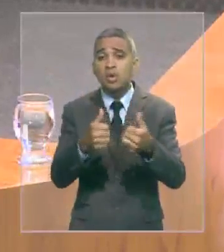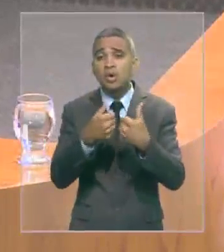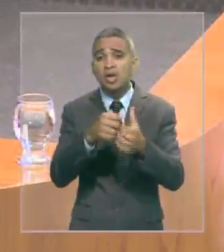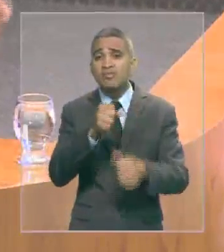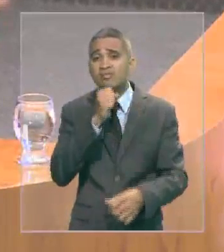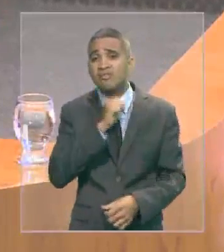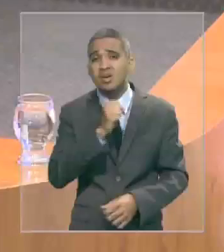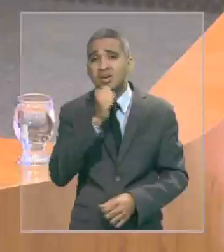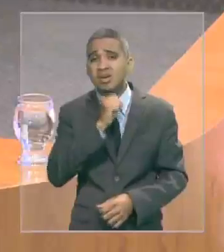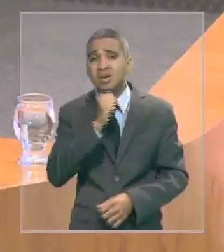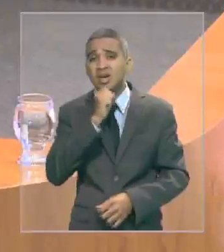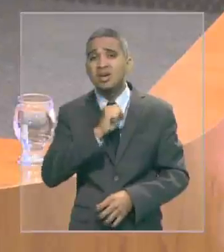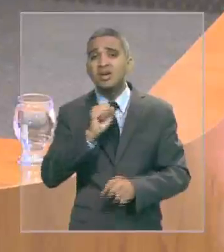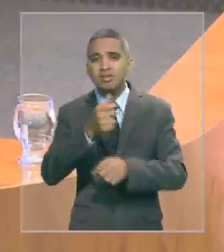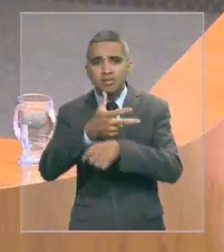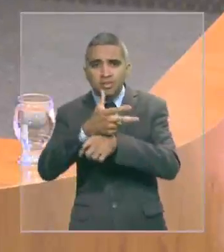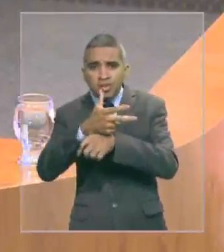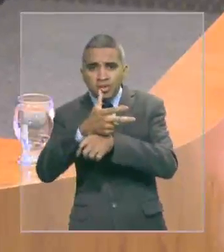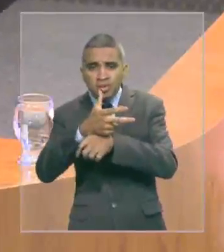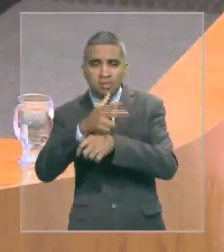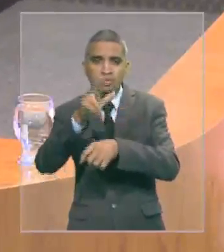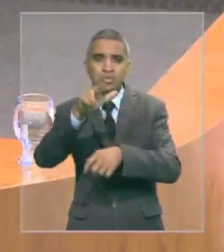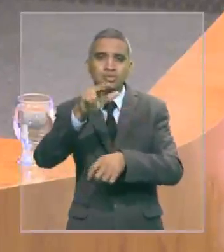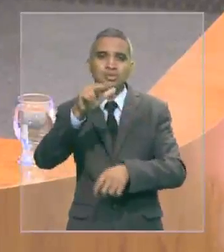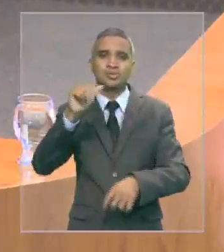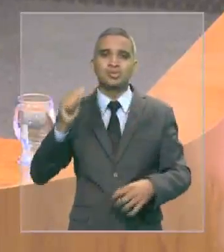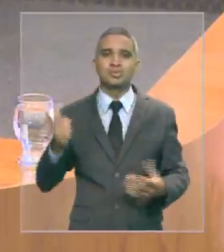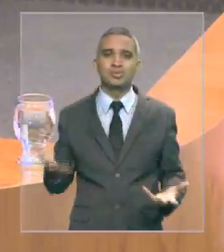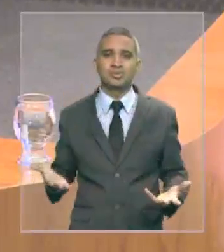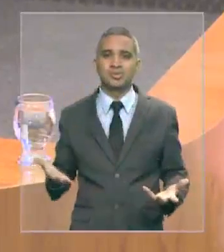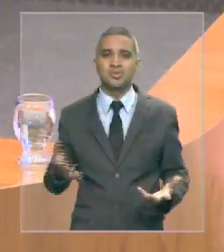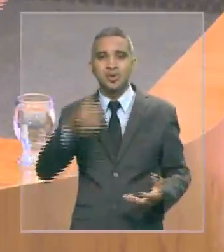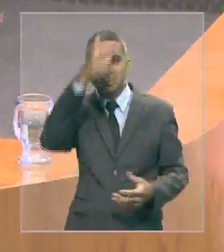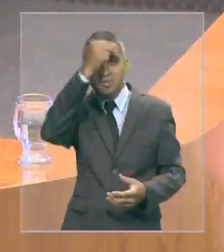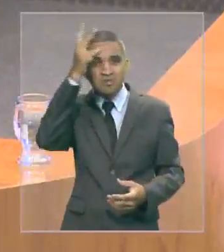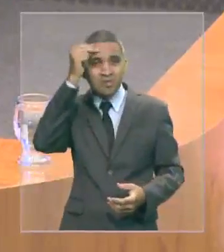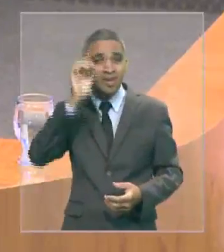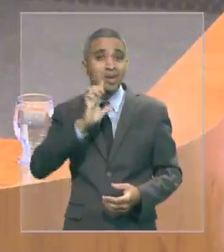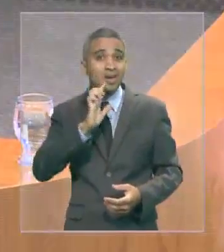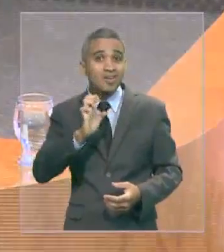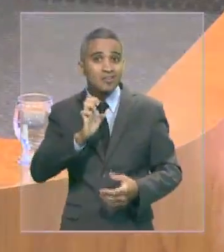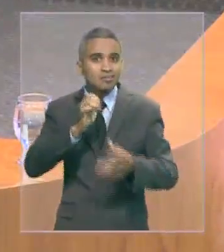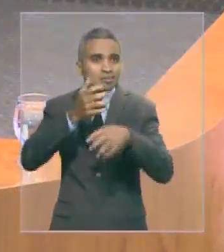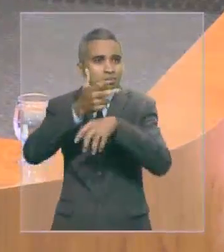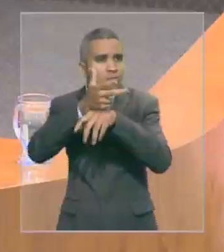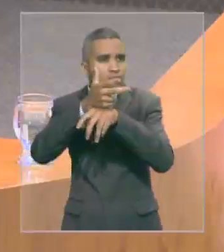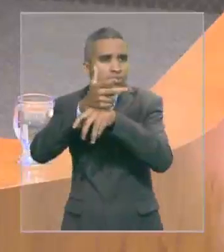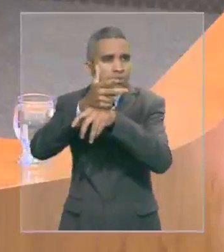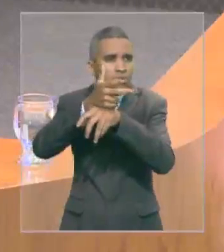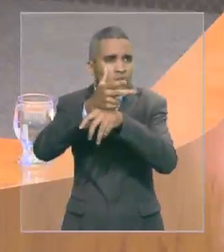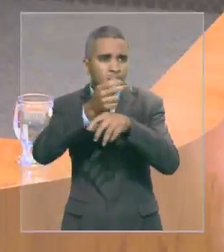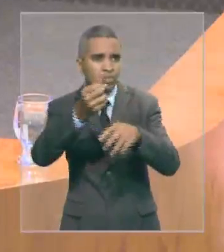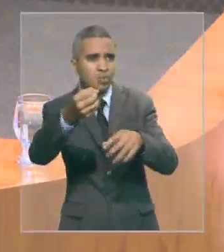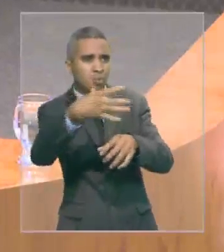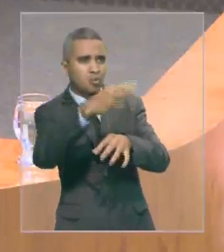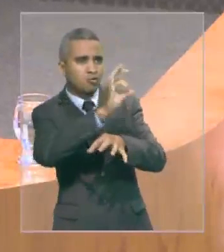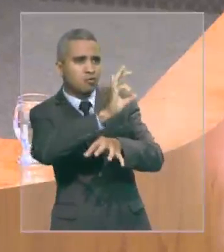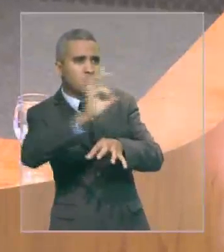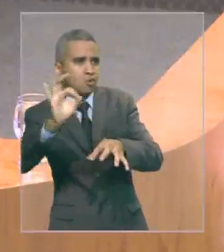nem filmado é. O prefeito Edivaldo Holanda filma um ônibus bonitinho, um ônibus novo. Ele filma o velho? Não filma o